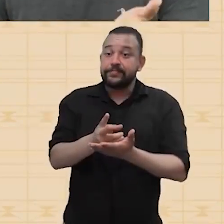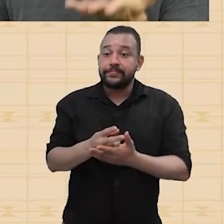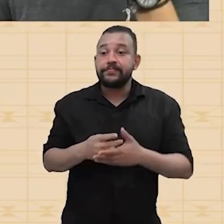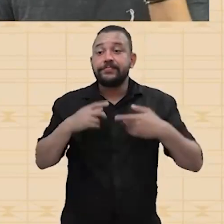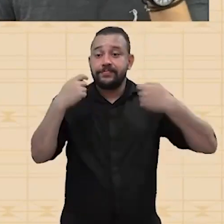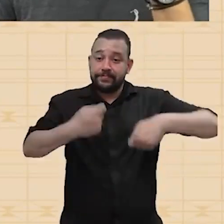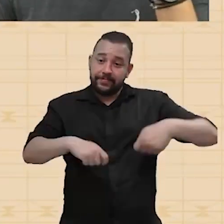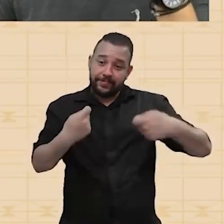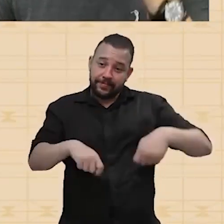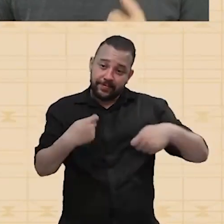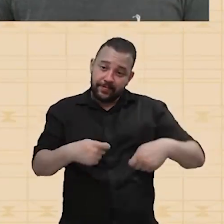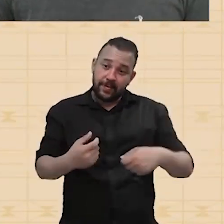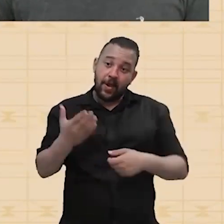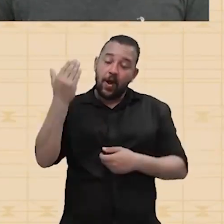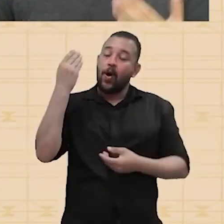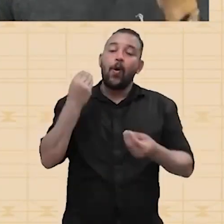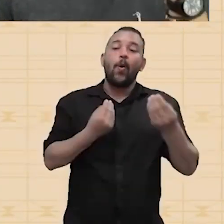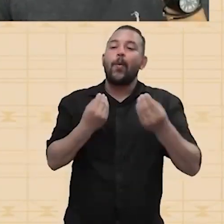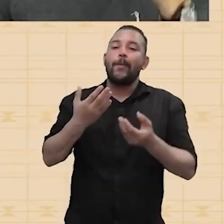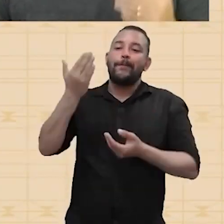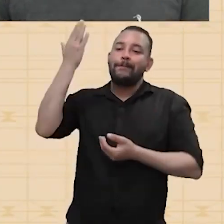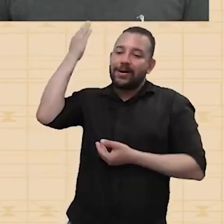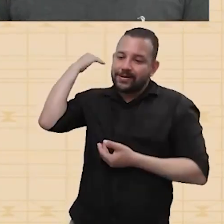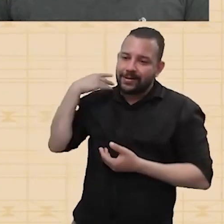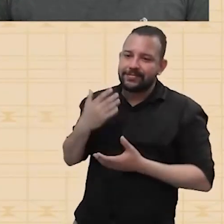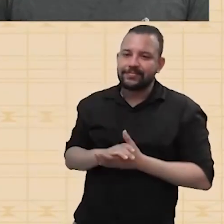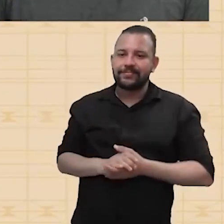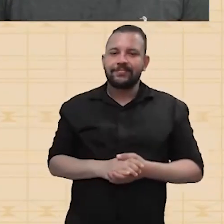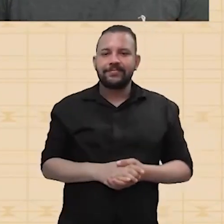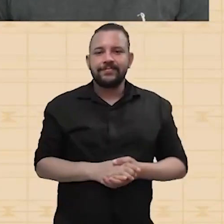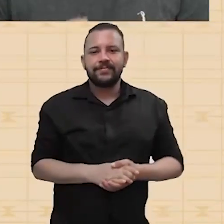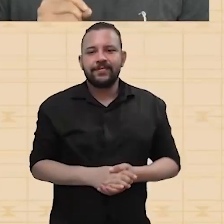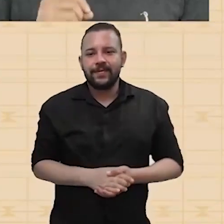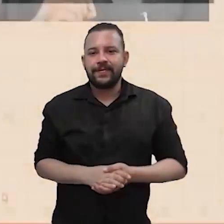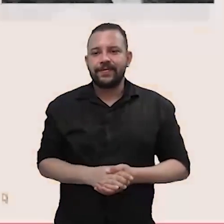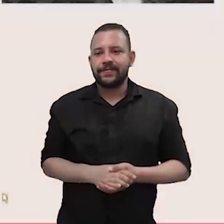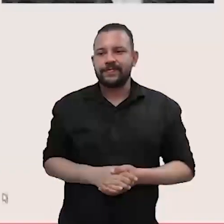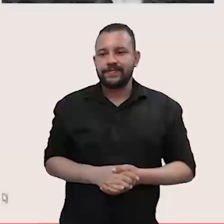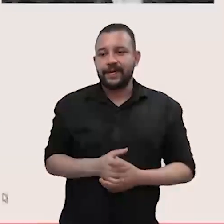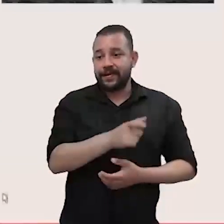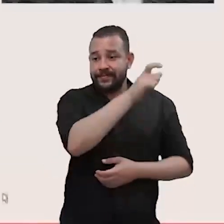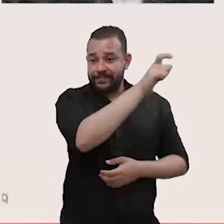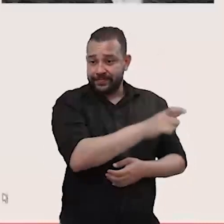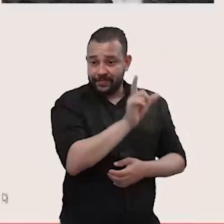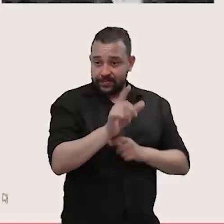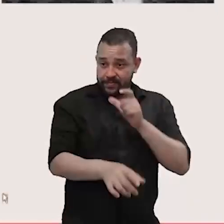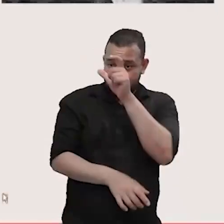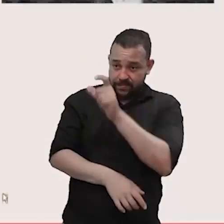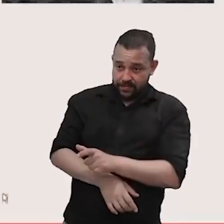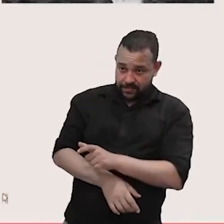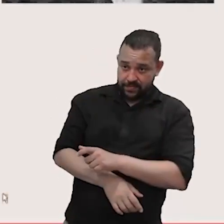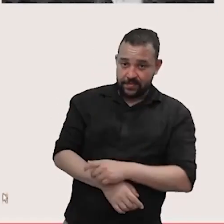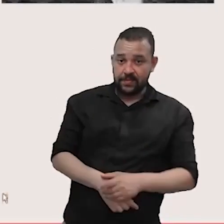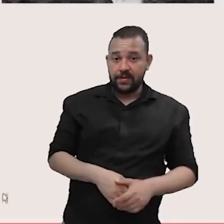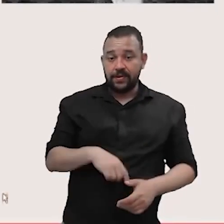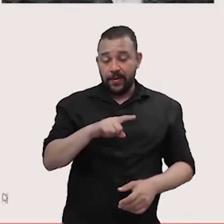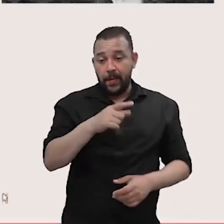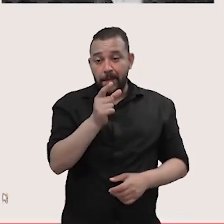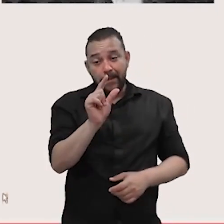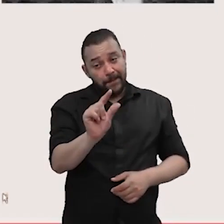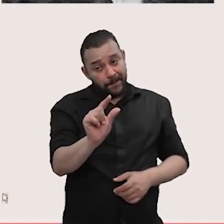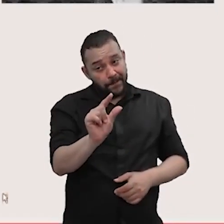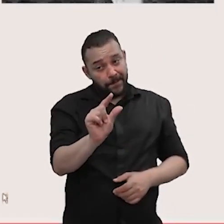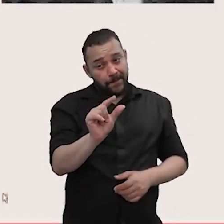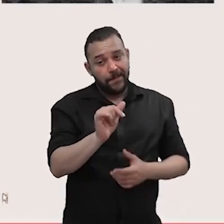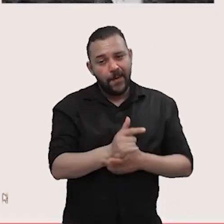um pouquinho do passado. Vem comigo. Olha aí, só um pouco da história da